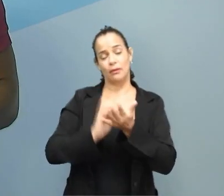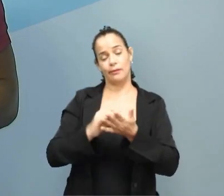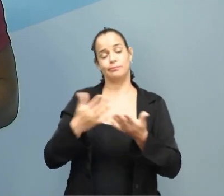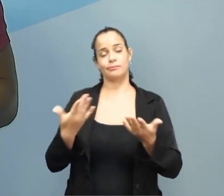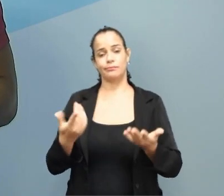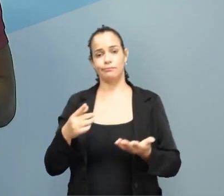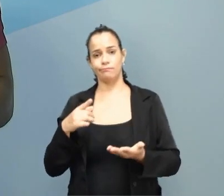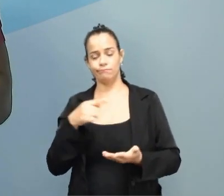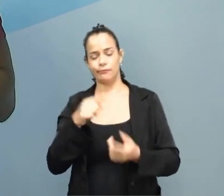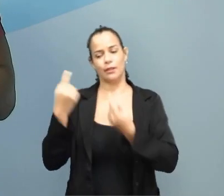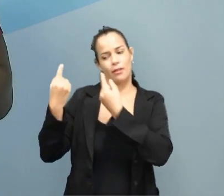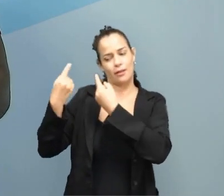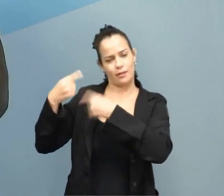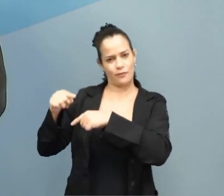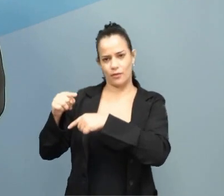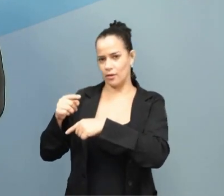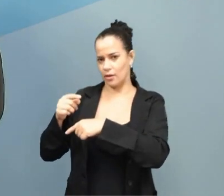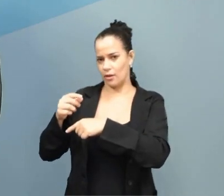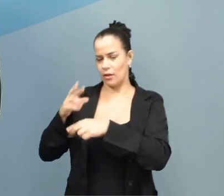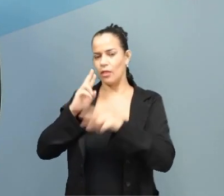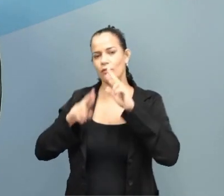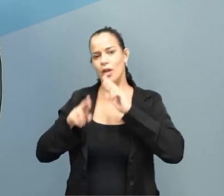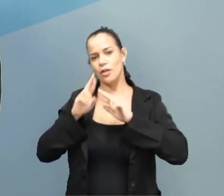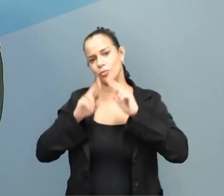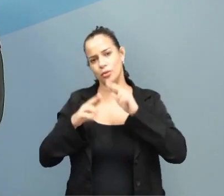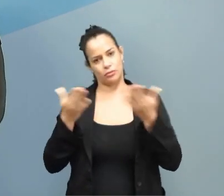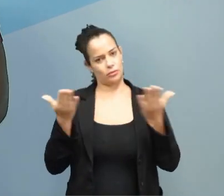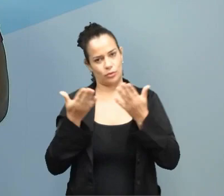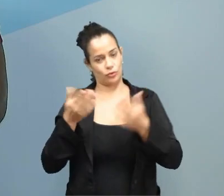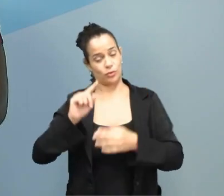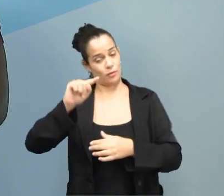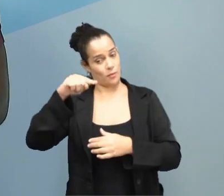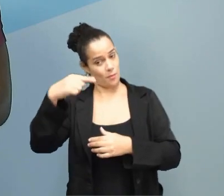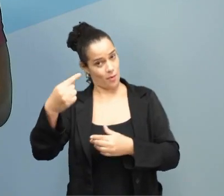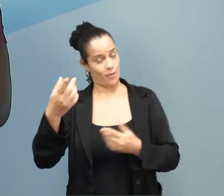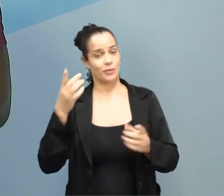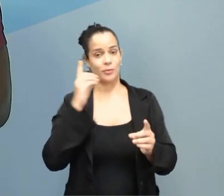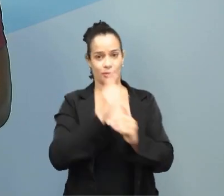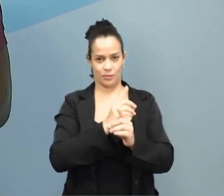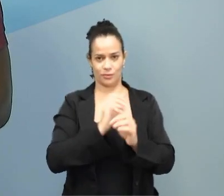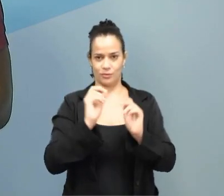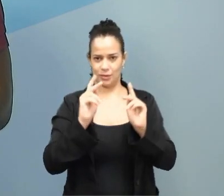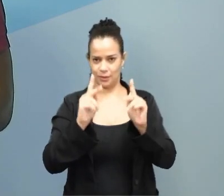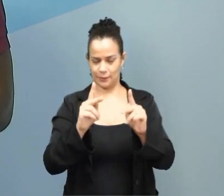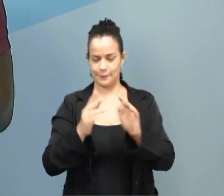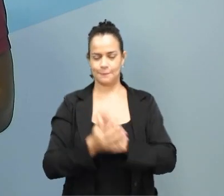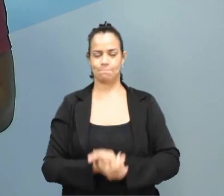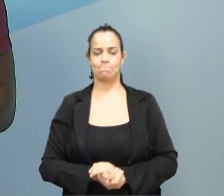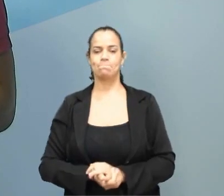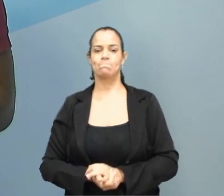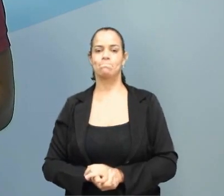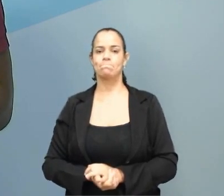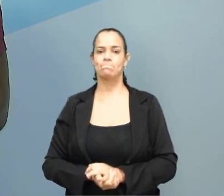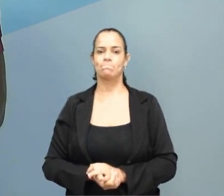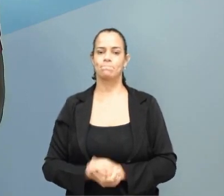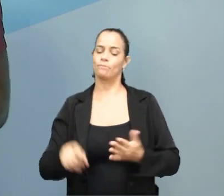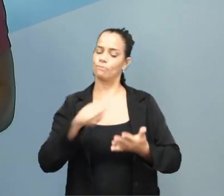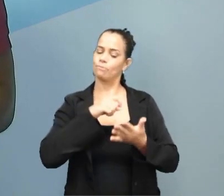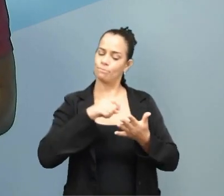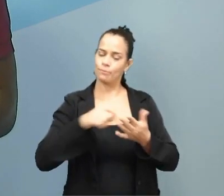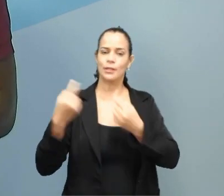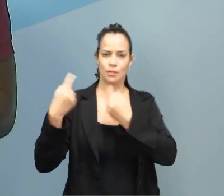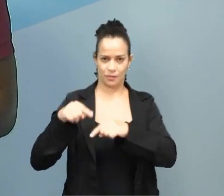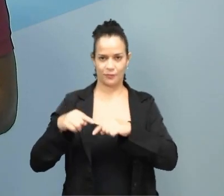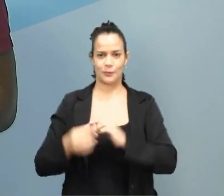esse desafio ele não vai ser respondido hoje, só no nosso próximo encontro. Mas aí toma nota, pega aí, anota o desafio da aula de